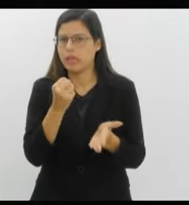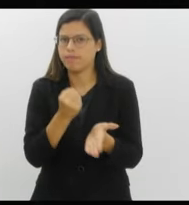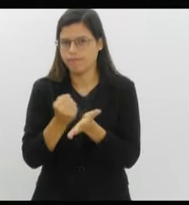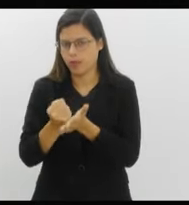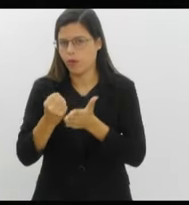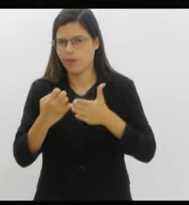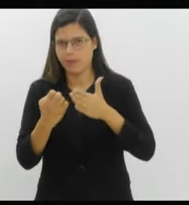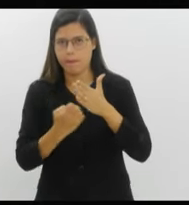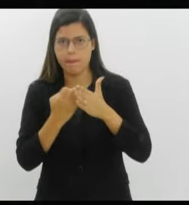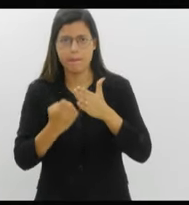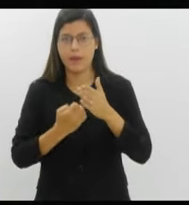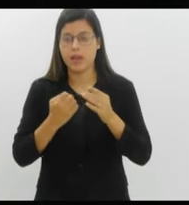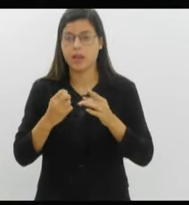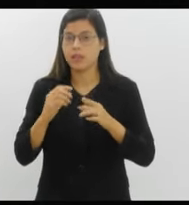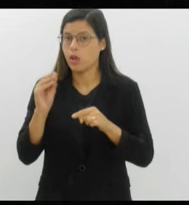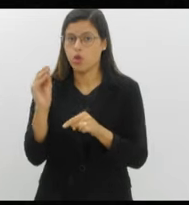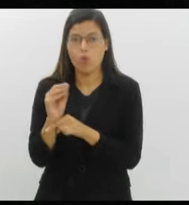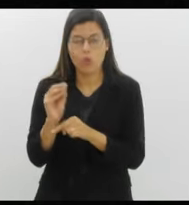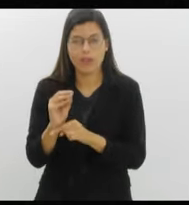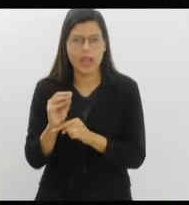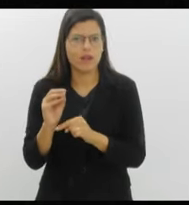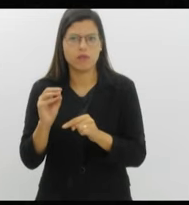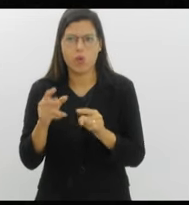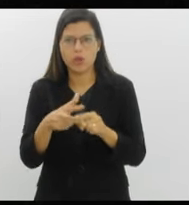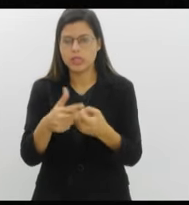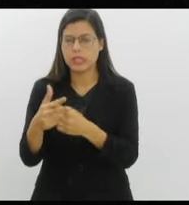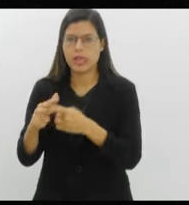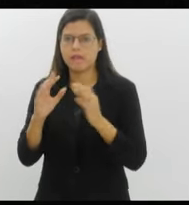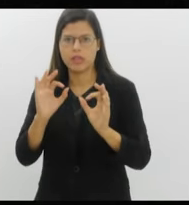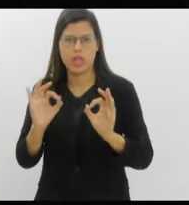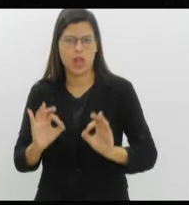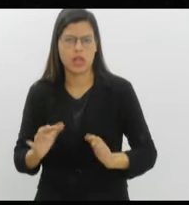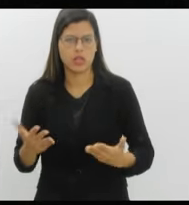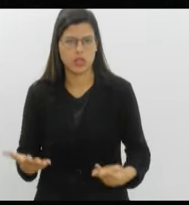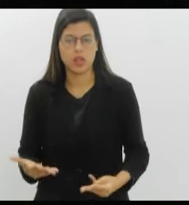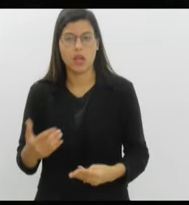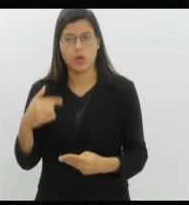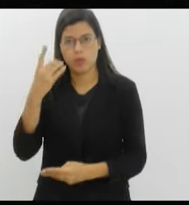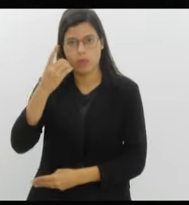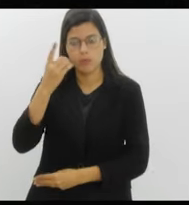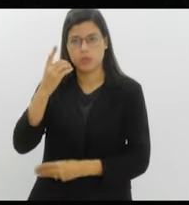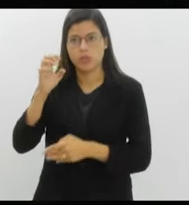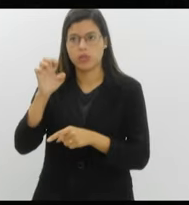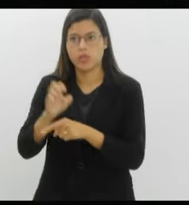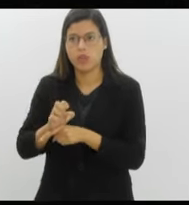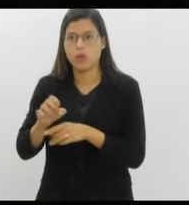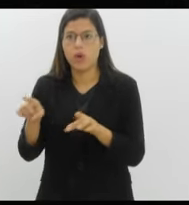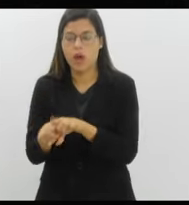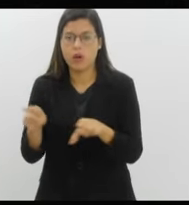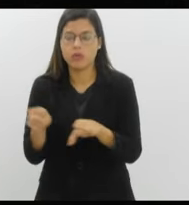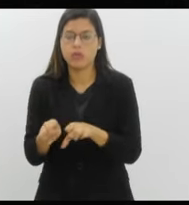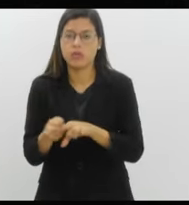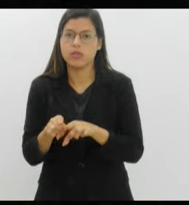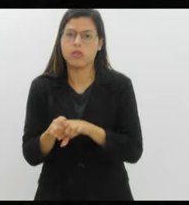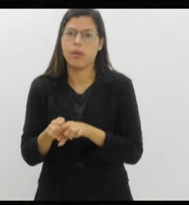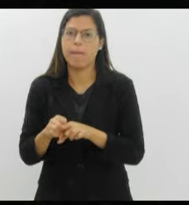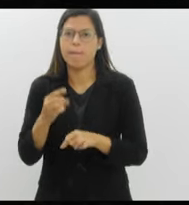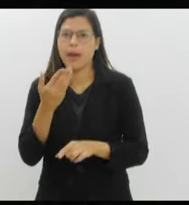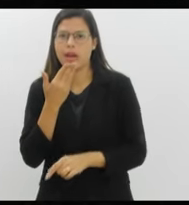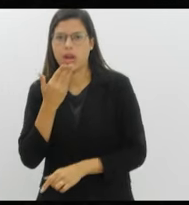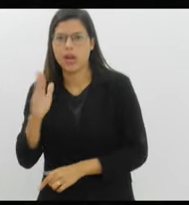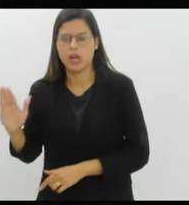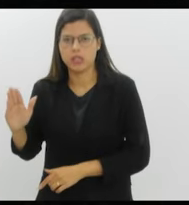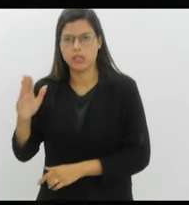da rodovia, desde 1996. Eu sou deputado estadual, pré-candidato a prefeito, fui vereador,